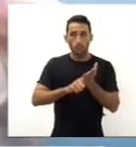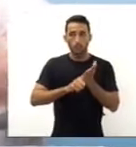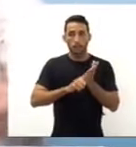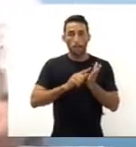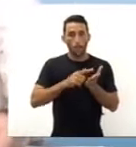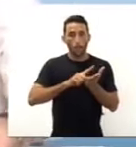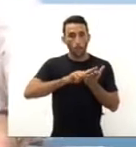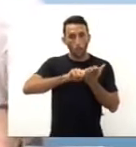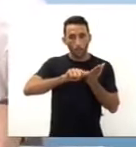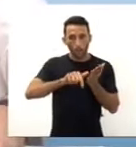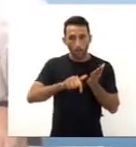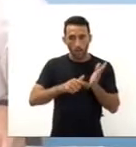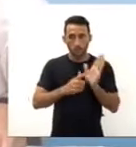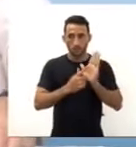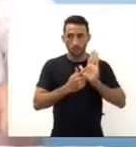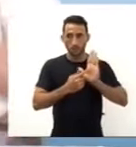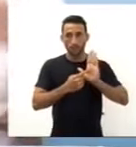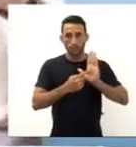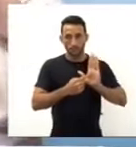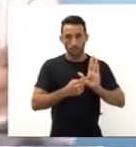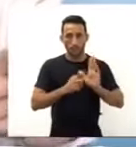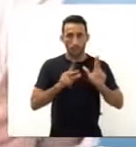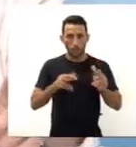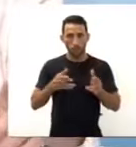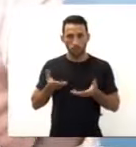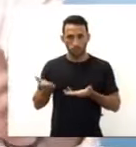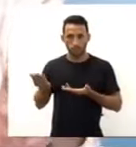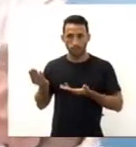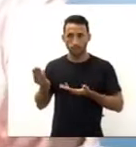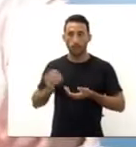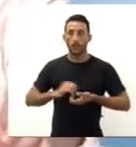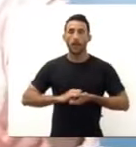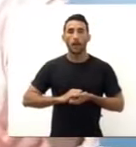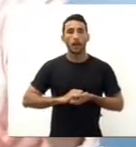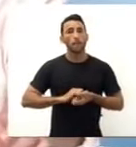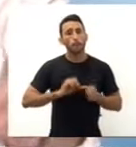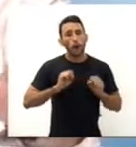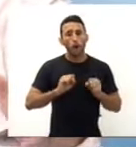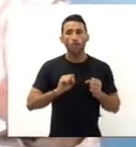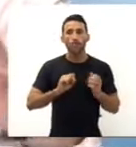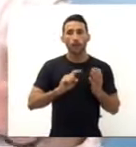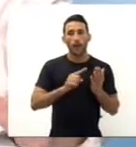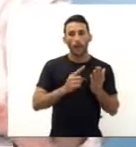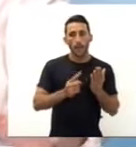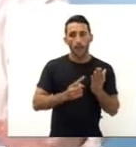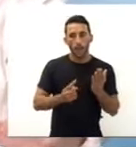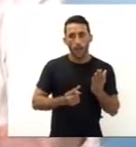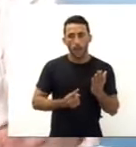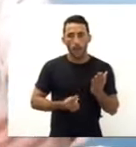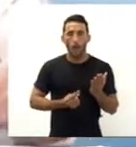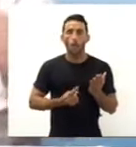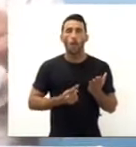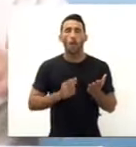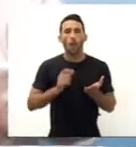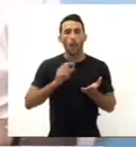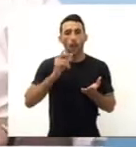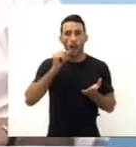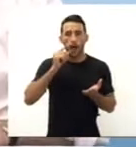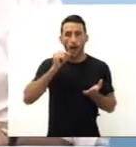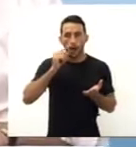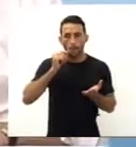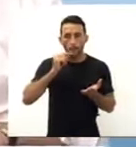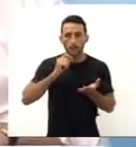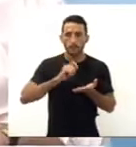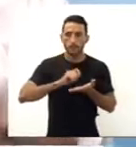rosinha aqui, mas uma folha de sulfite. Também tem em mãos caderno, caneta ou lápis, tá? Precisamos